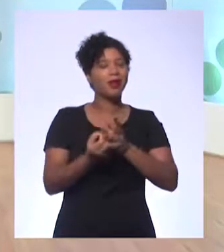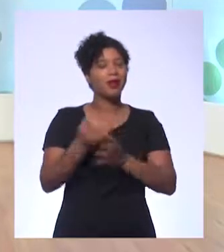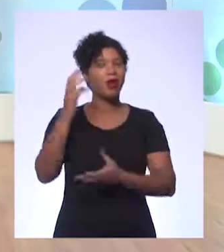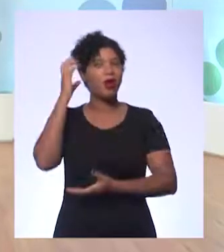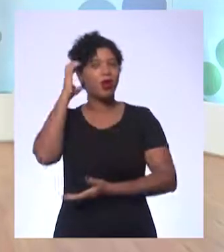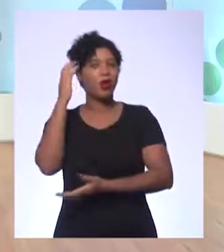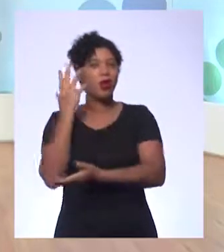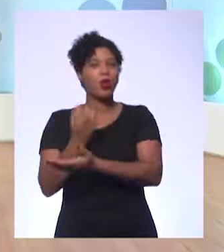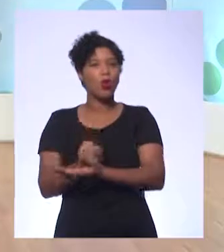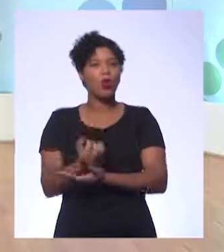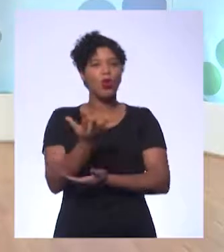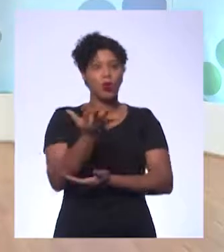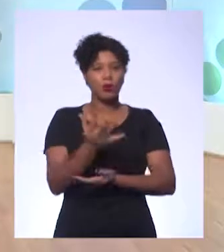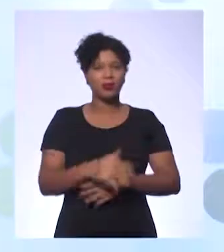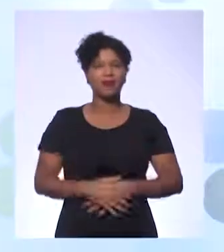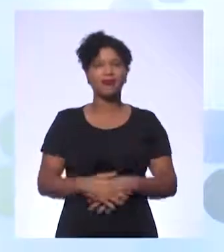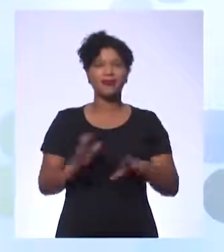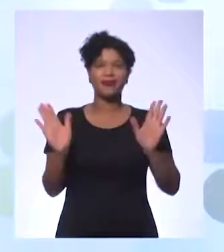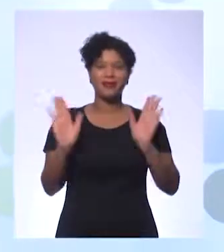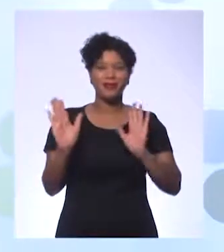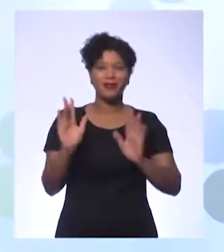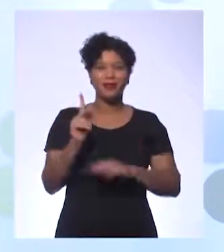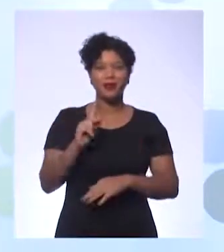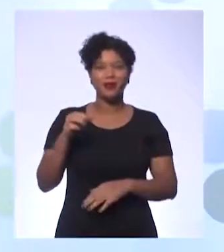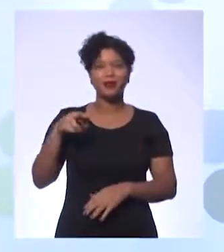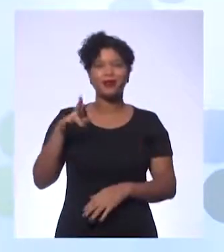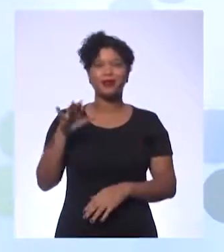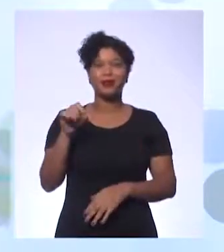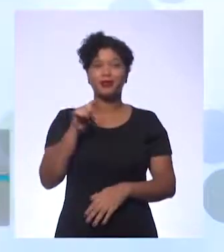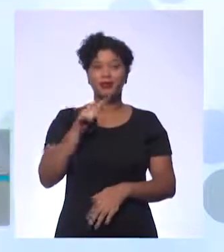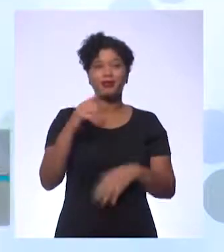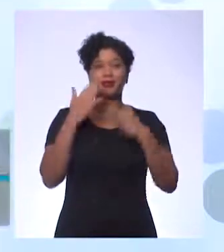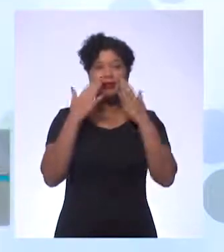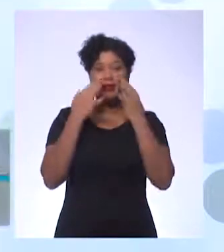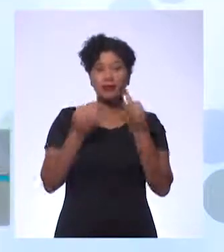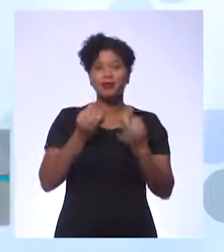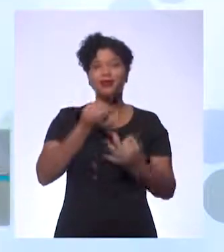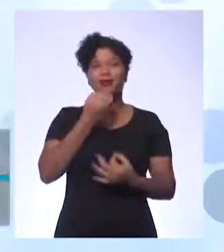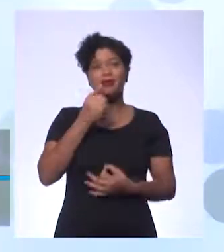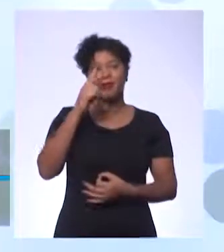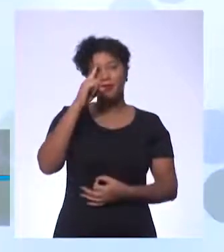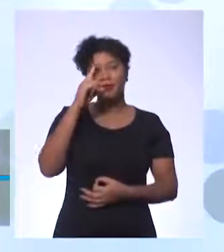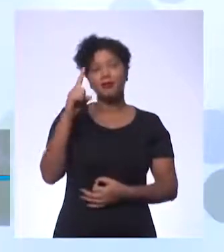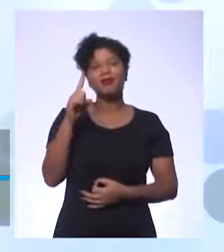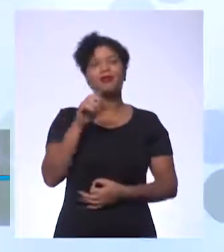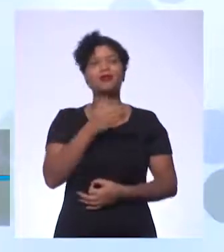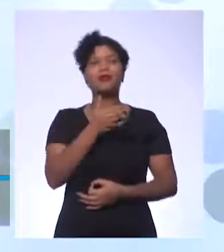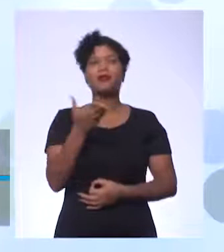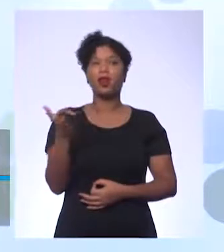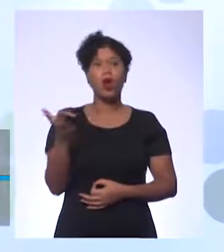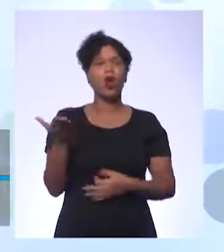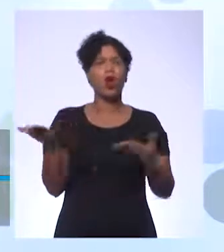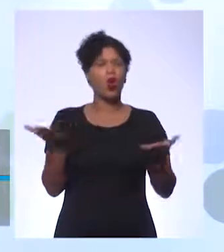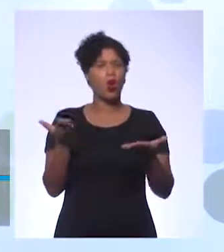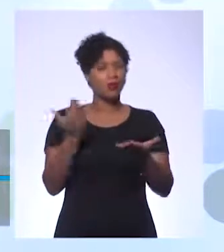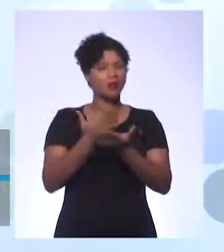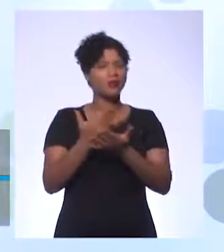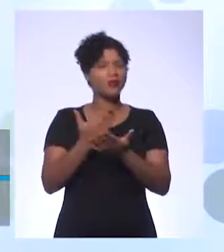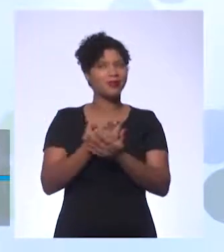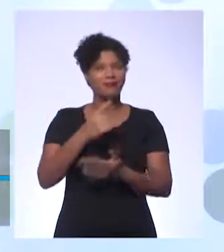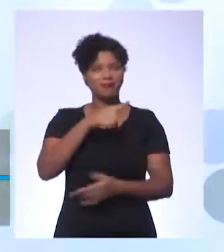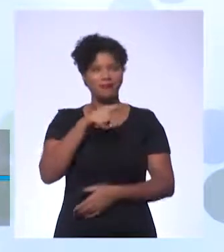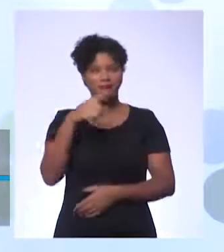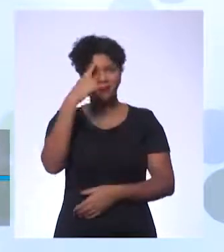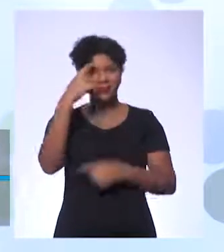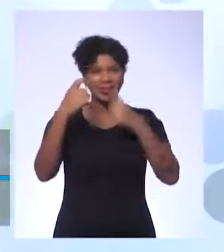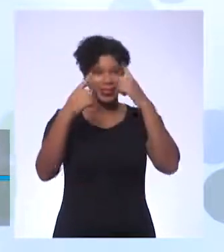professora. Olá, professor Mauro. Olá a todos que nos acompanham. Tenham um bom dia. E hoje a nossa aula promete, é uma aula de muita